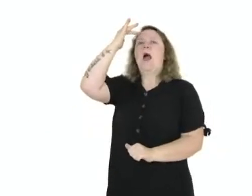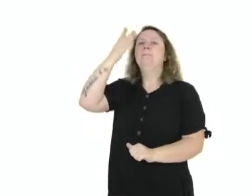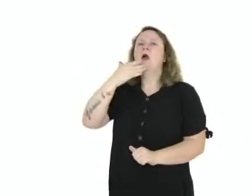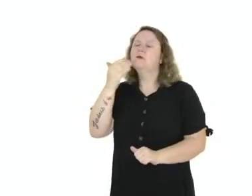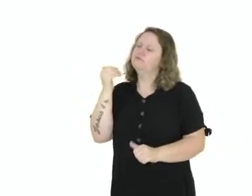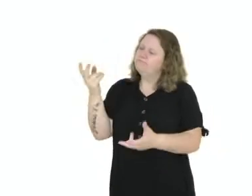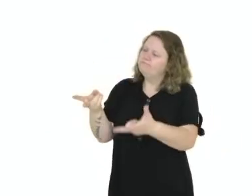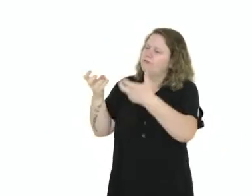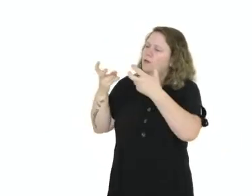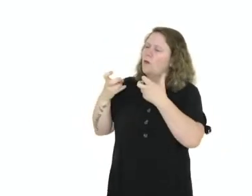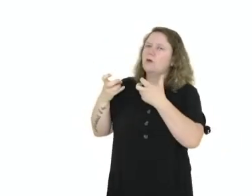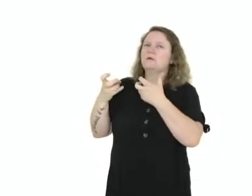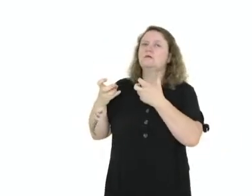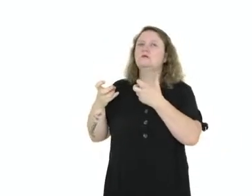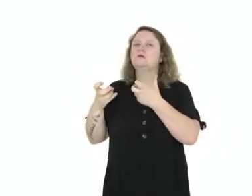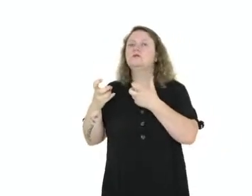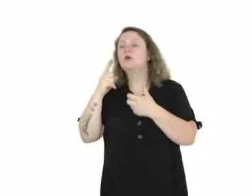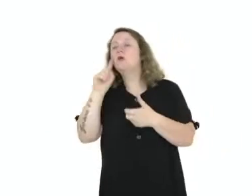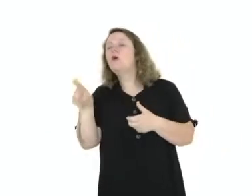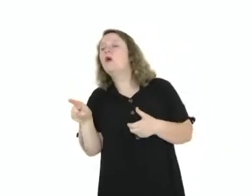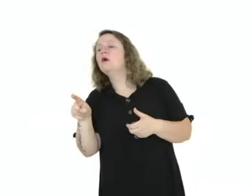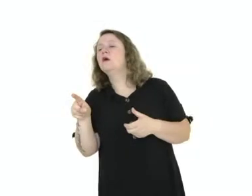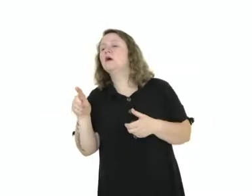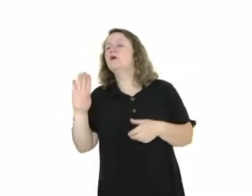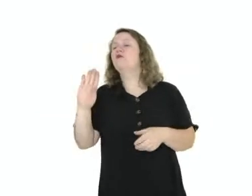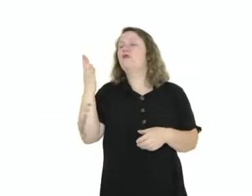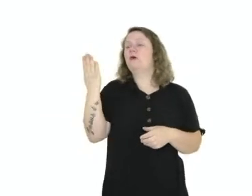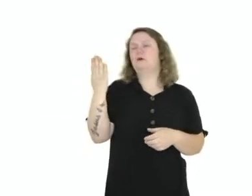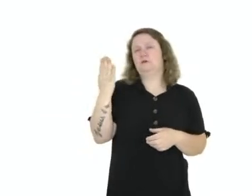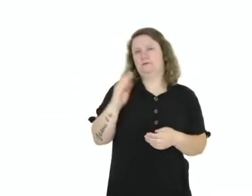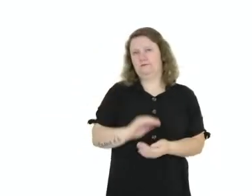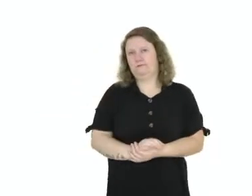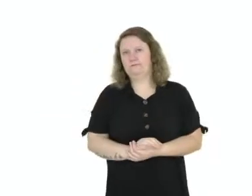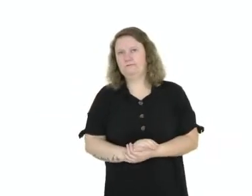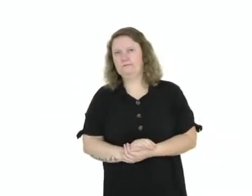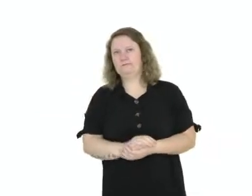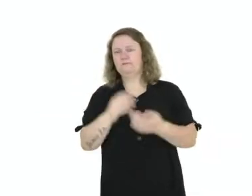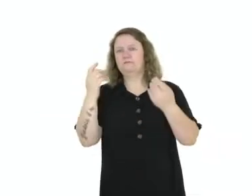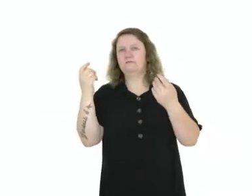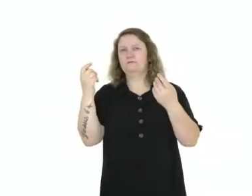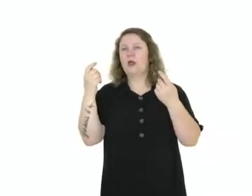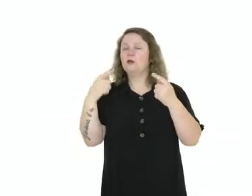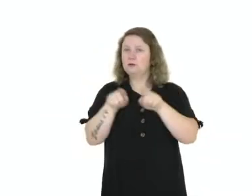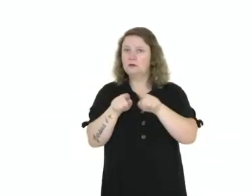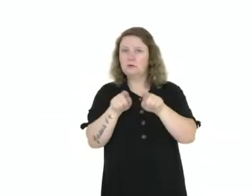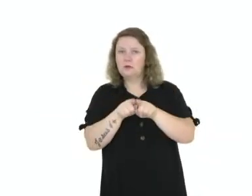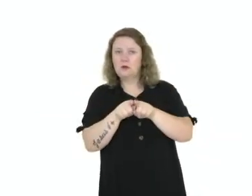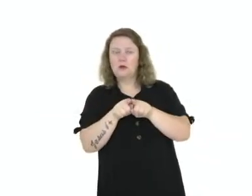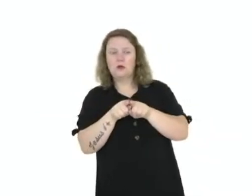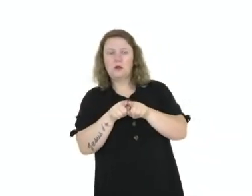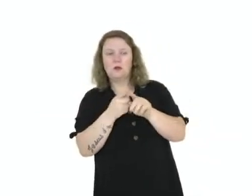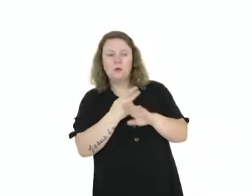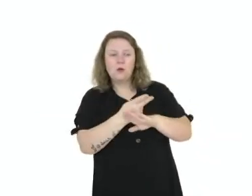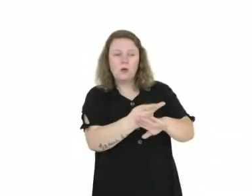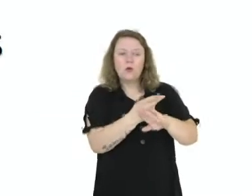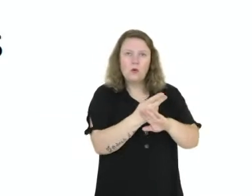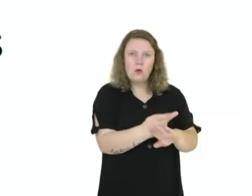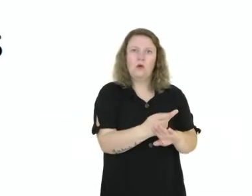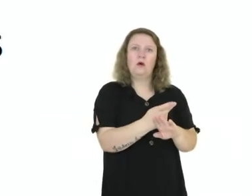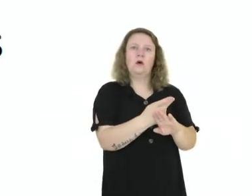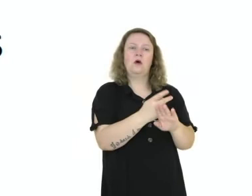eles percebam logo de cara que a notícia é fake, tem de confirmar isso com a